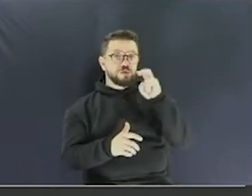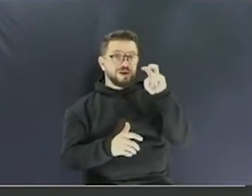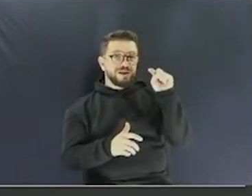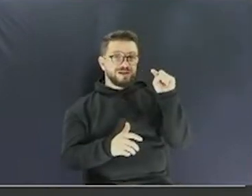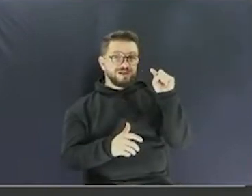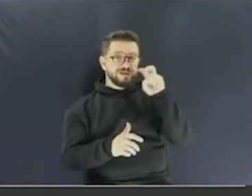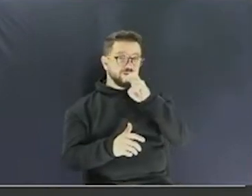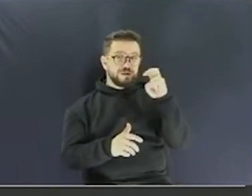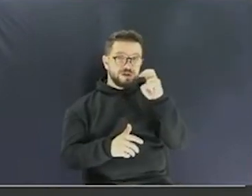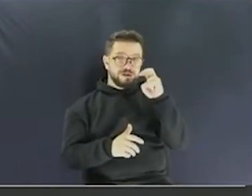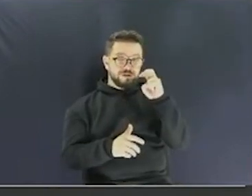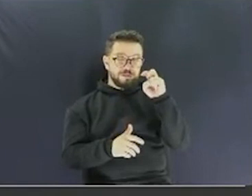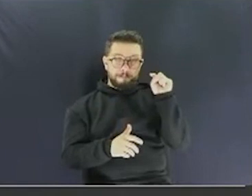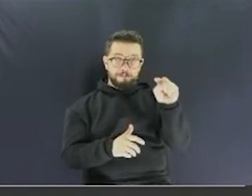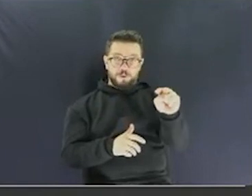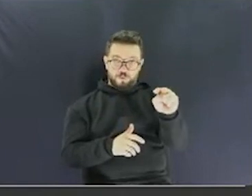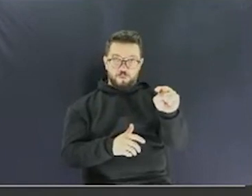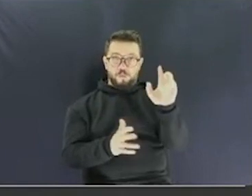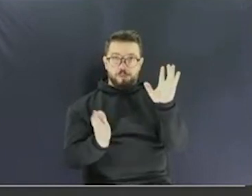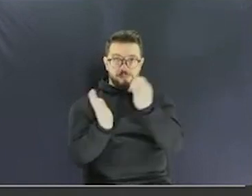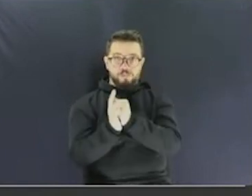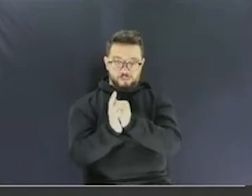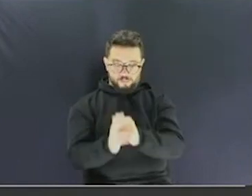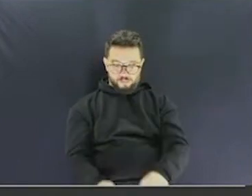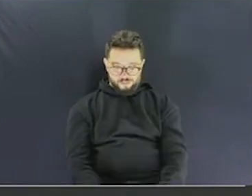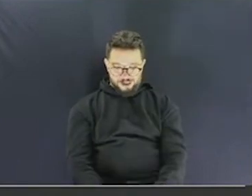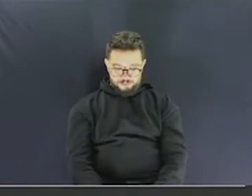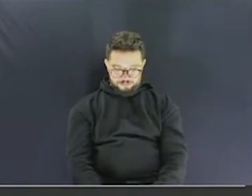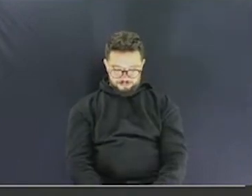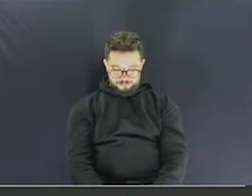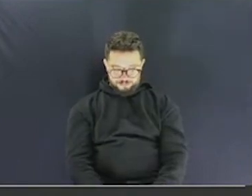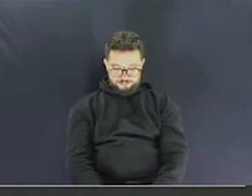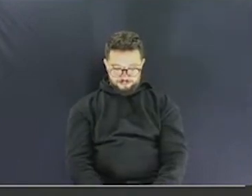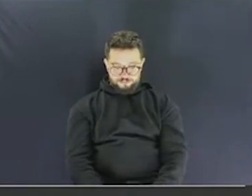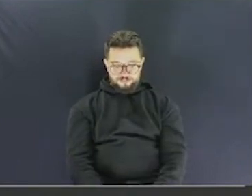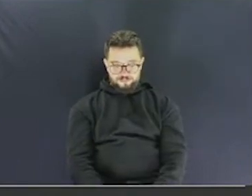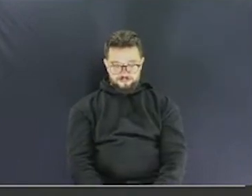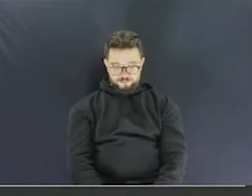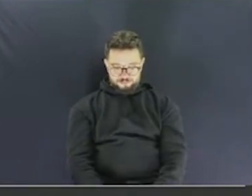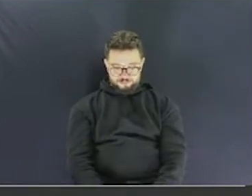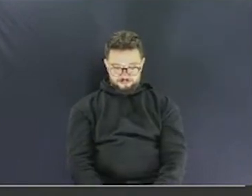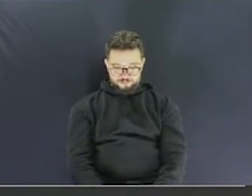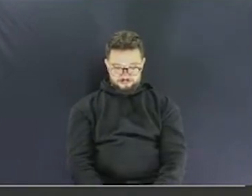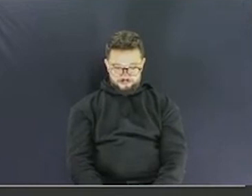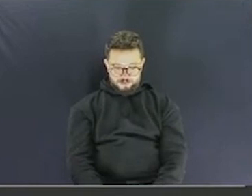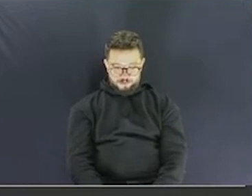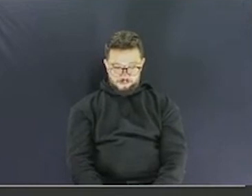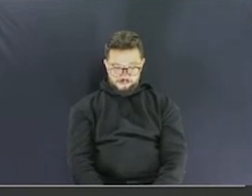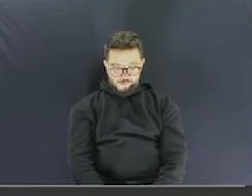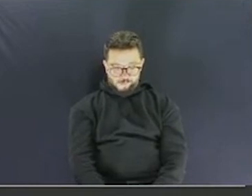55.979, graças ao credenciamento de instituições, aí, não só a construção, né? Atingir o IDEB de 6,6 nos